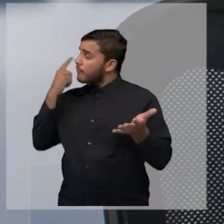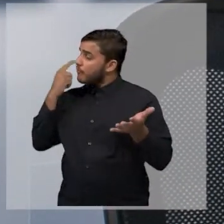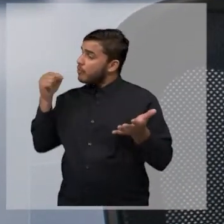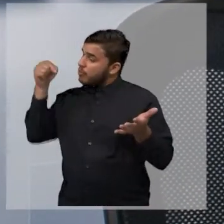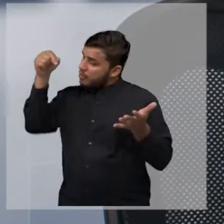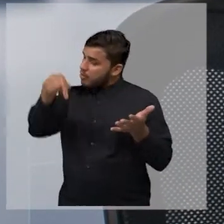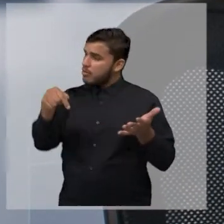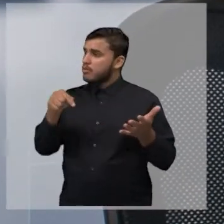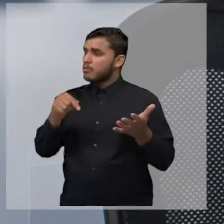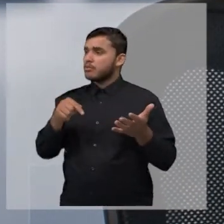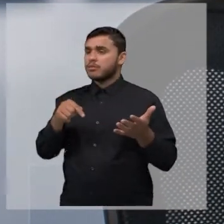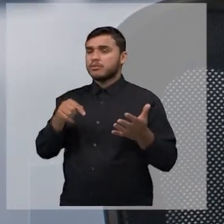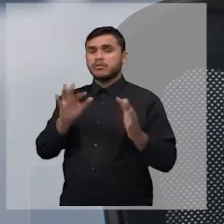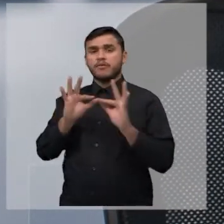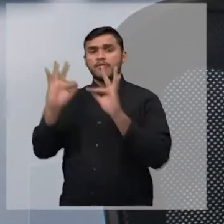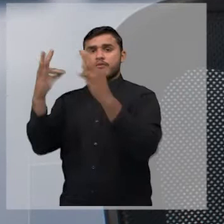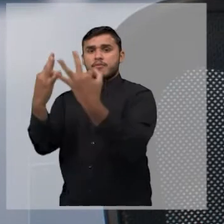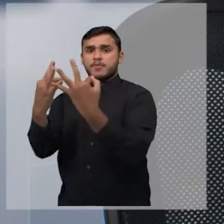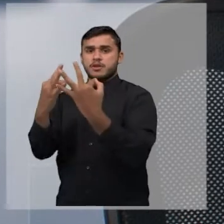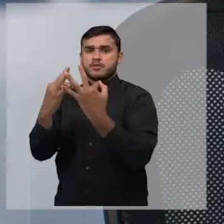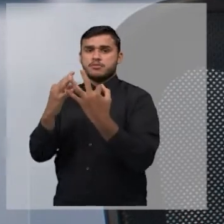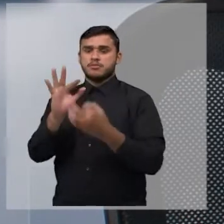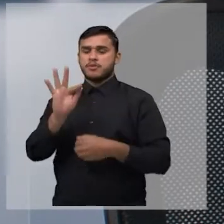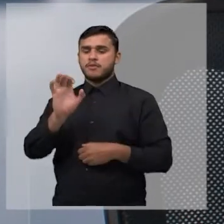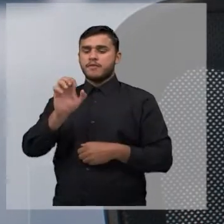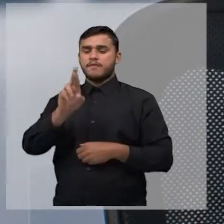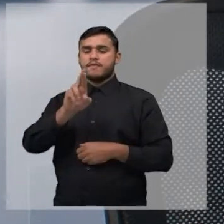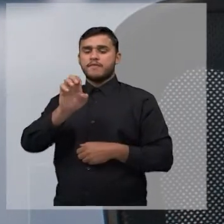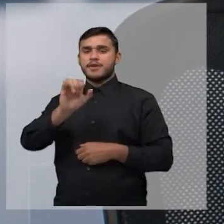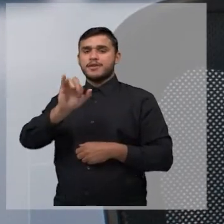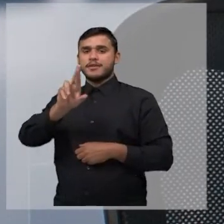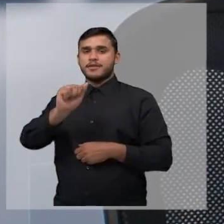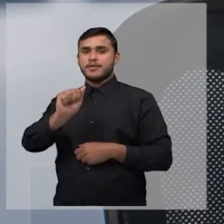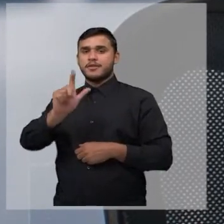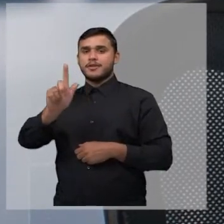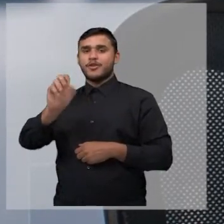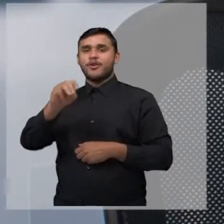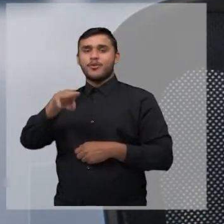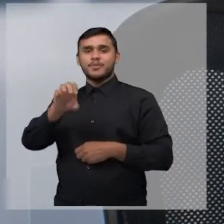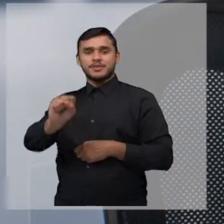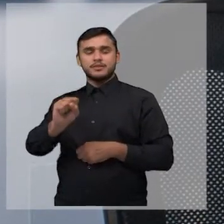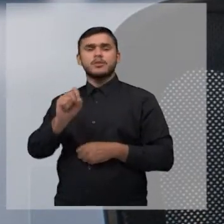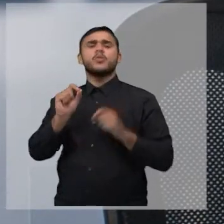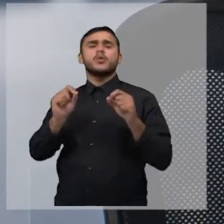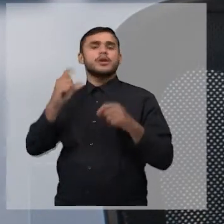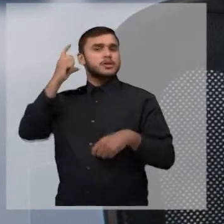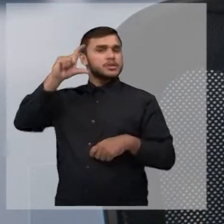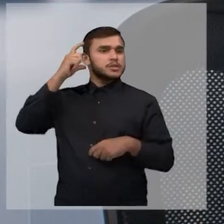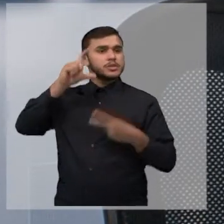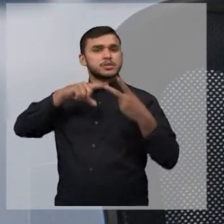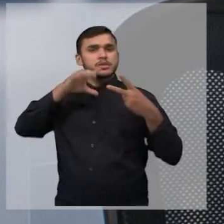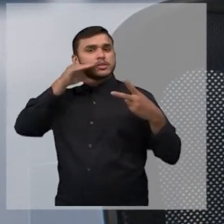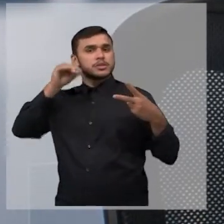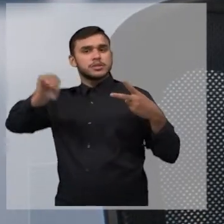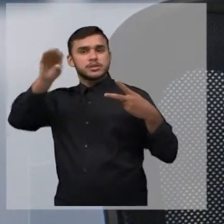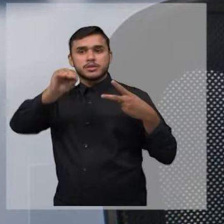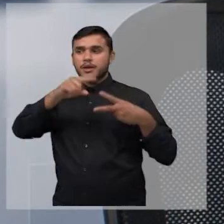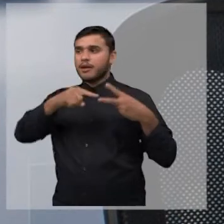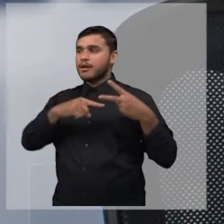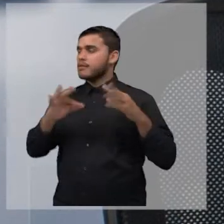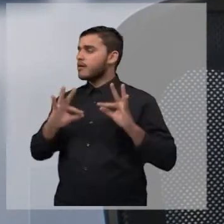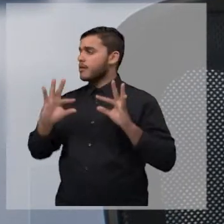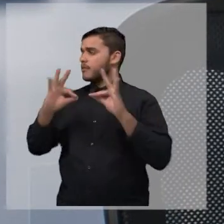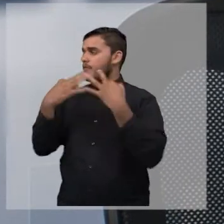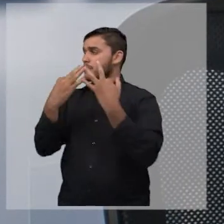com os irmãos Gomes, na figura do senador Cid Gomes e do presidenciável Ciro Gomes. Então, eu acho que o